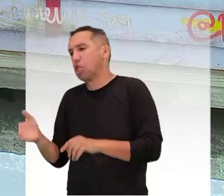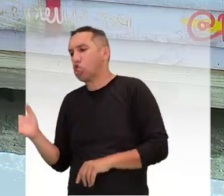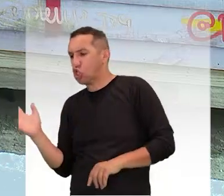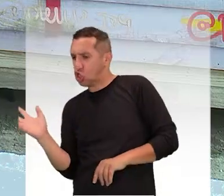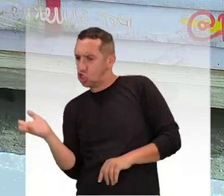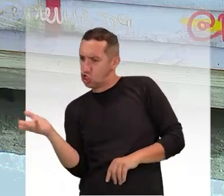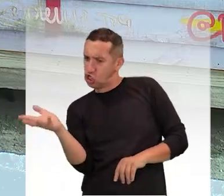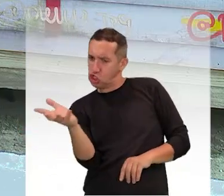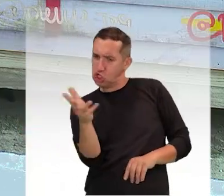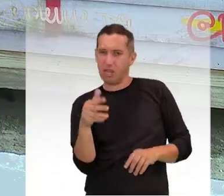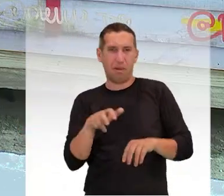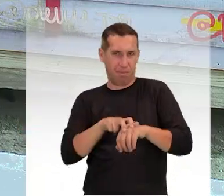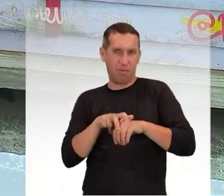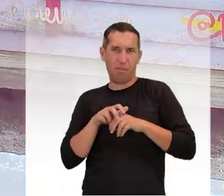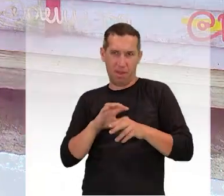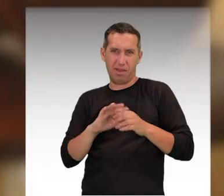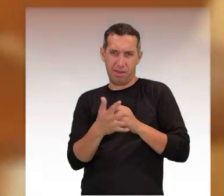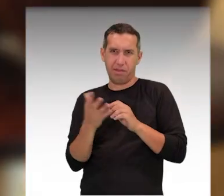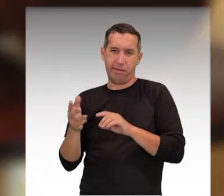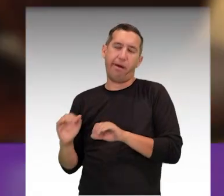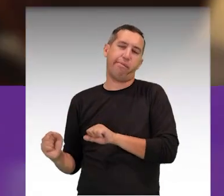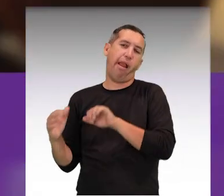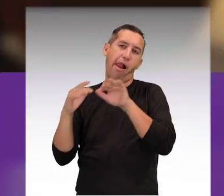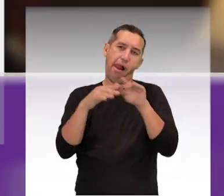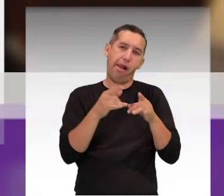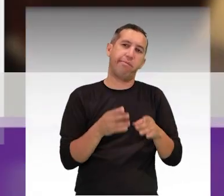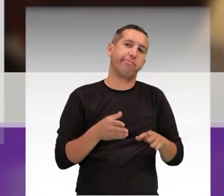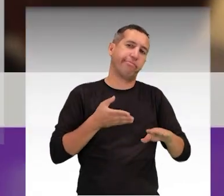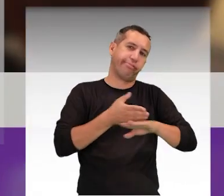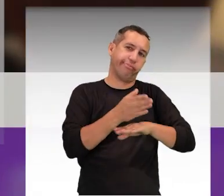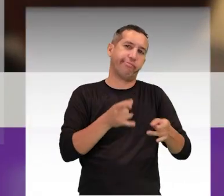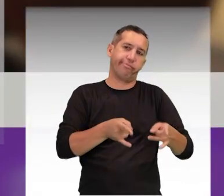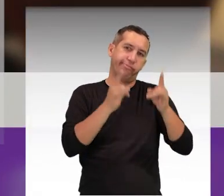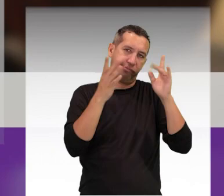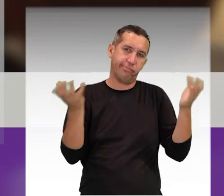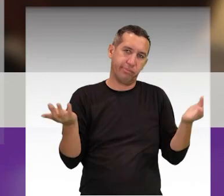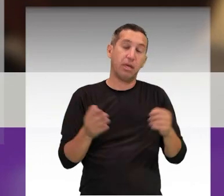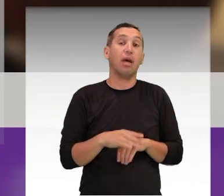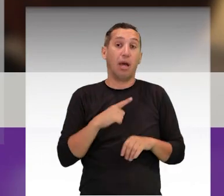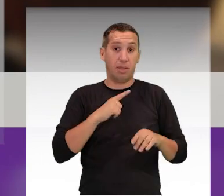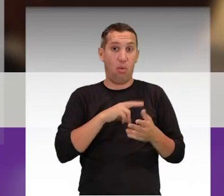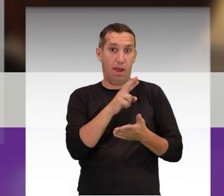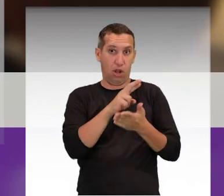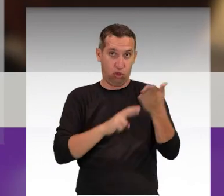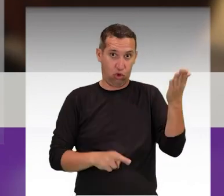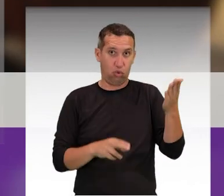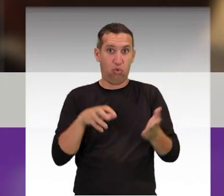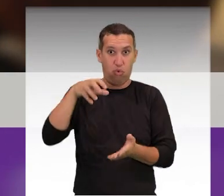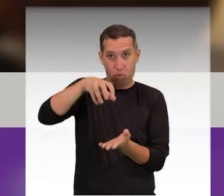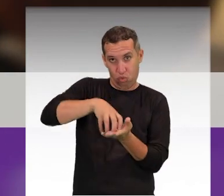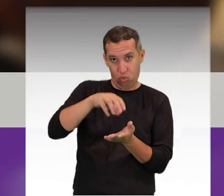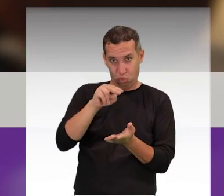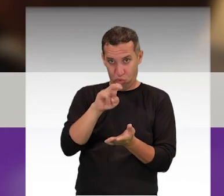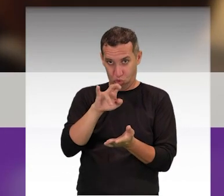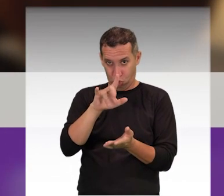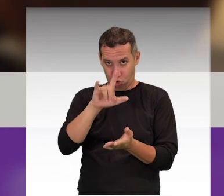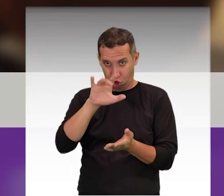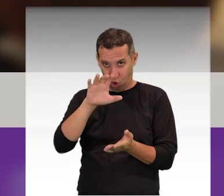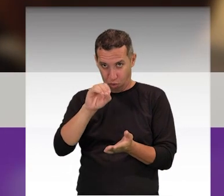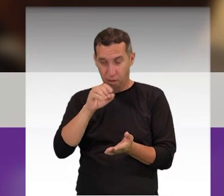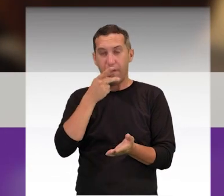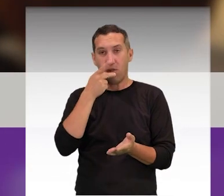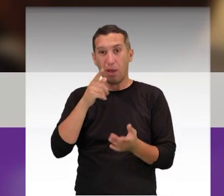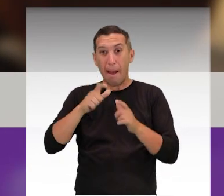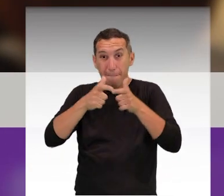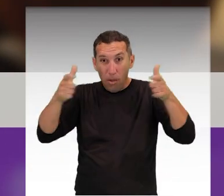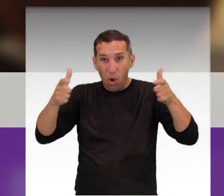foram despejadas no contexto da pandemia, né? A realidade das famílias está presente neste relatório feito pelo Núcleo. O documento aponta